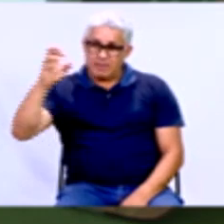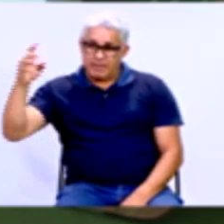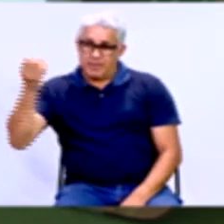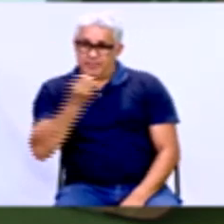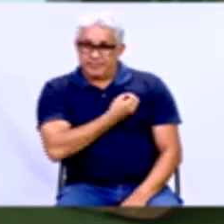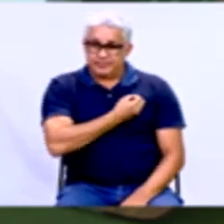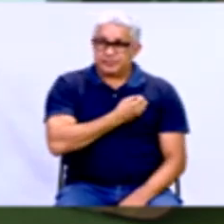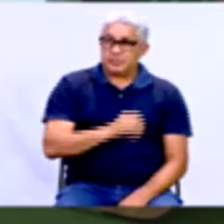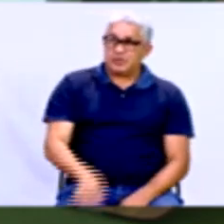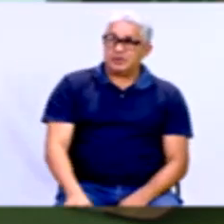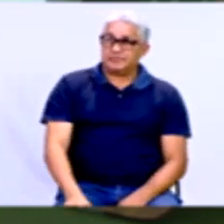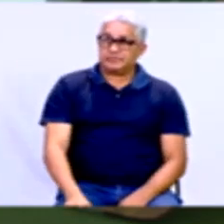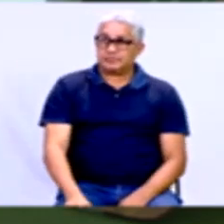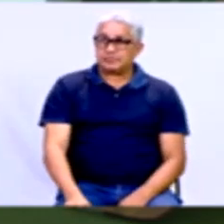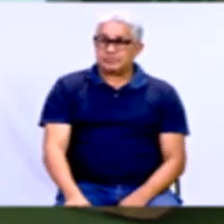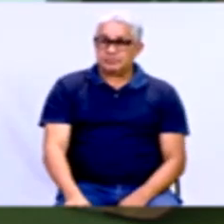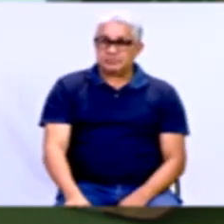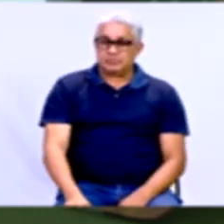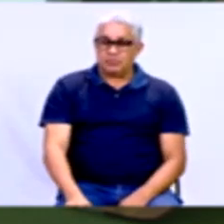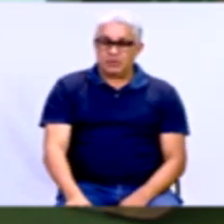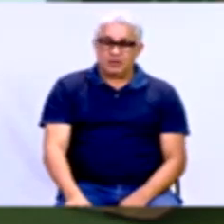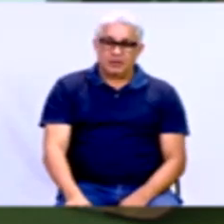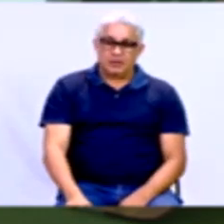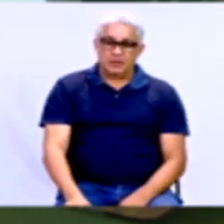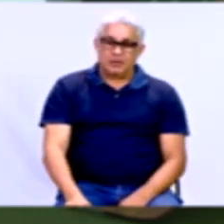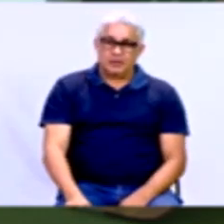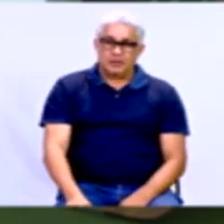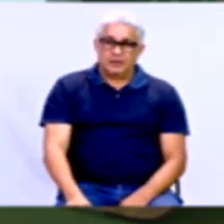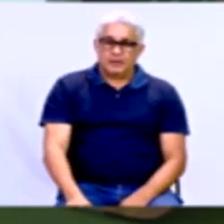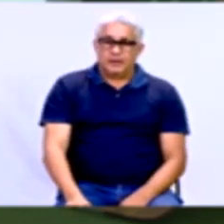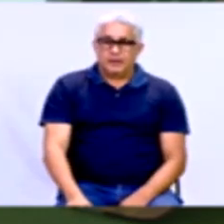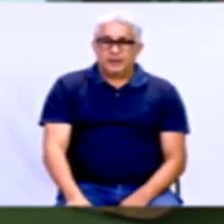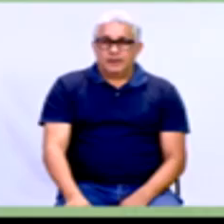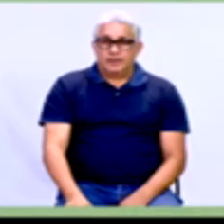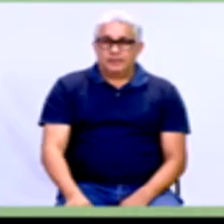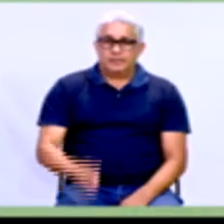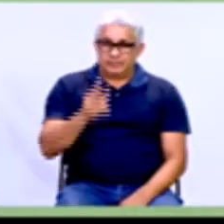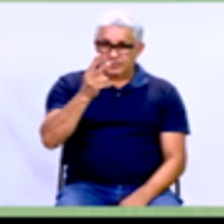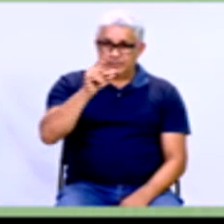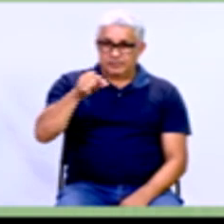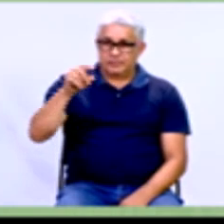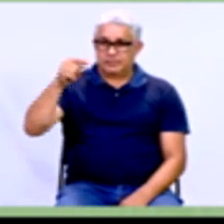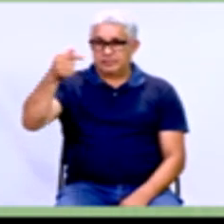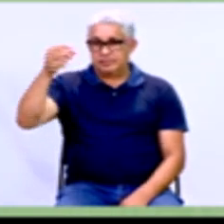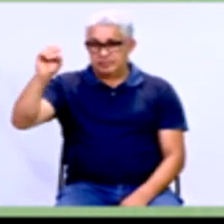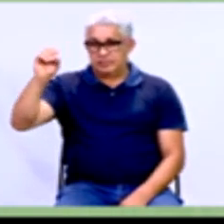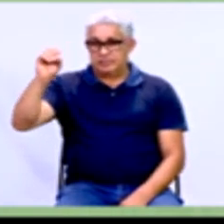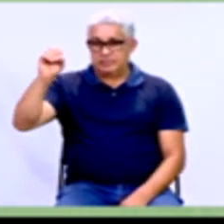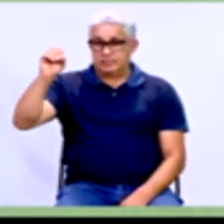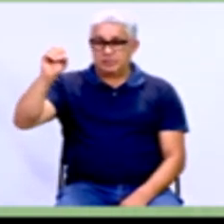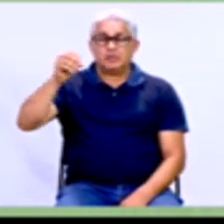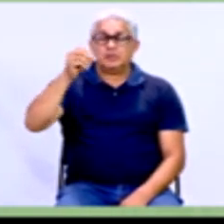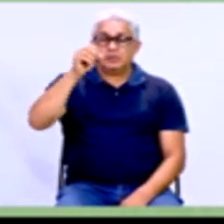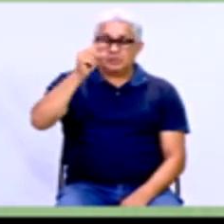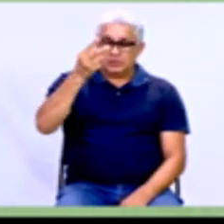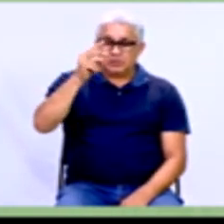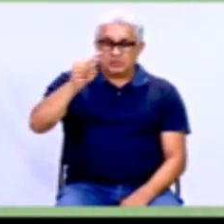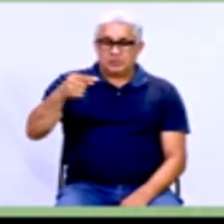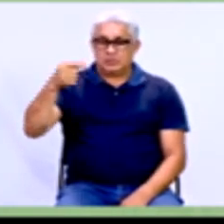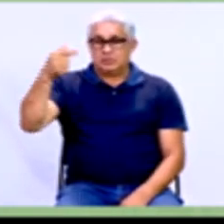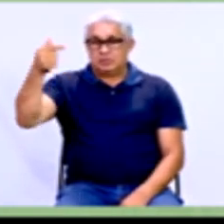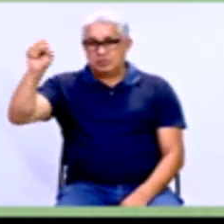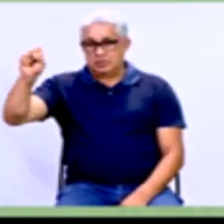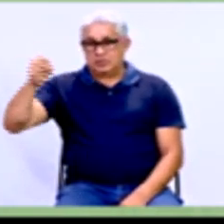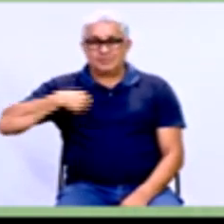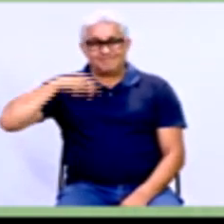usar um número depois, nesse caso aqui que a gente fez da probabilidade, o 2,78, eu não me lembro se deu mais números depois